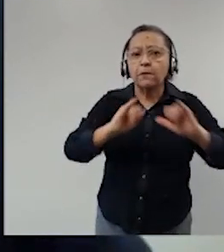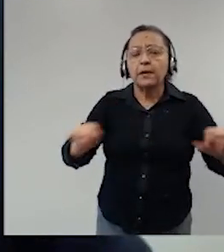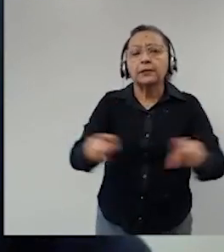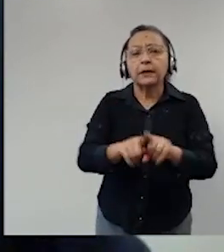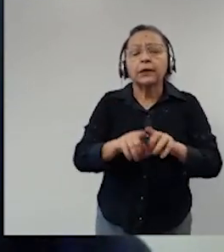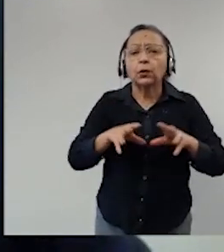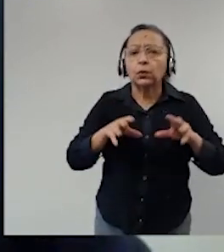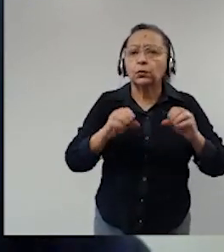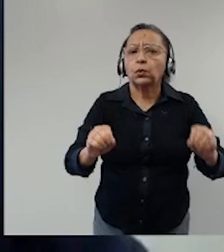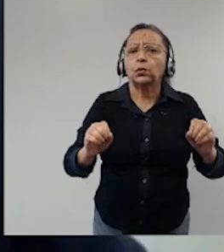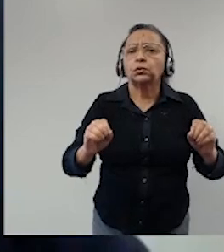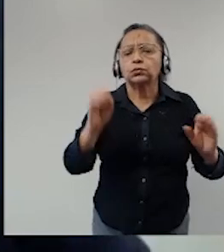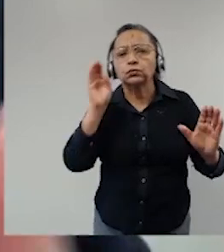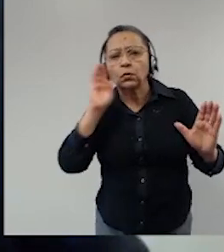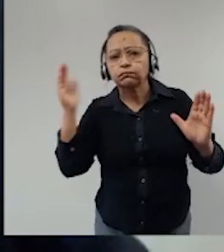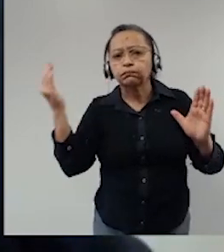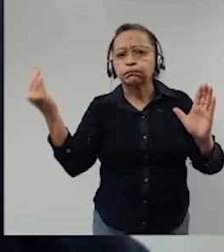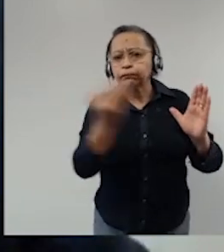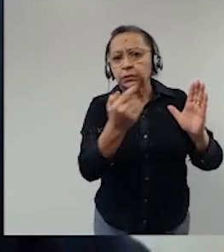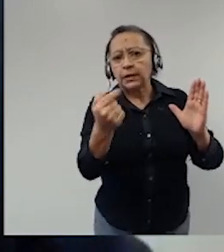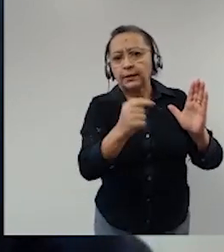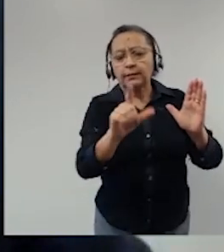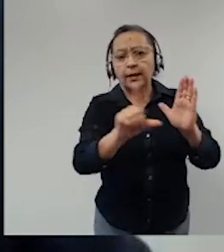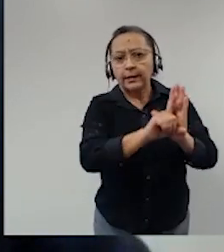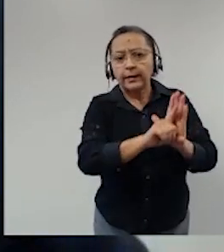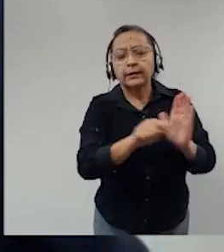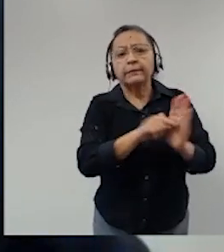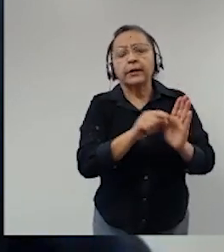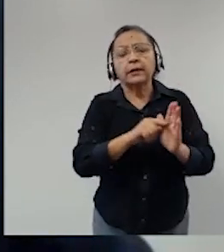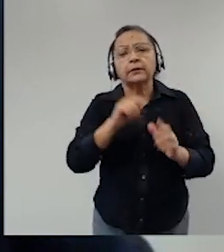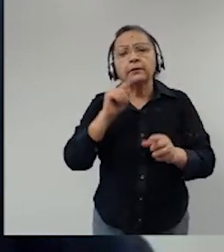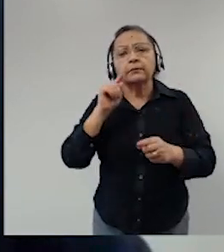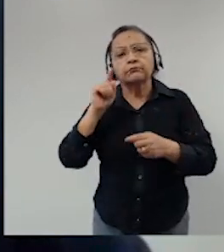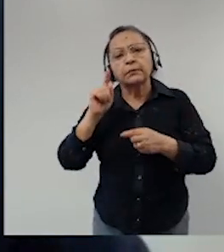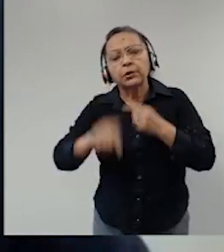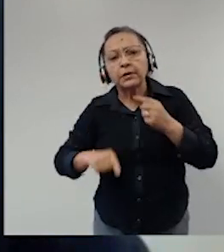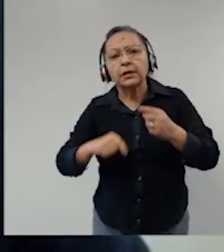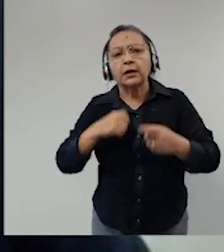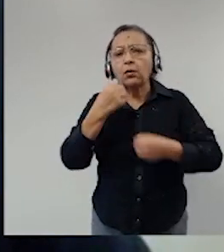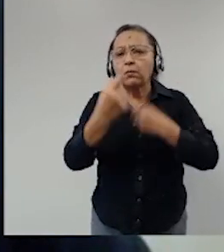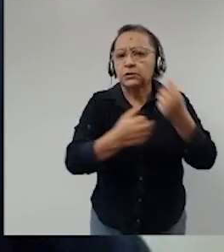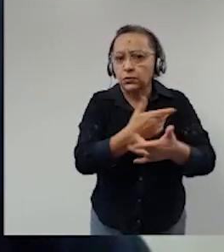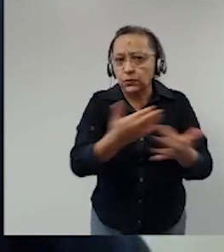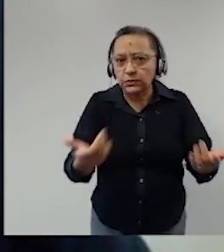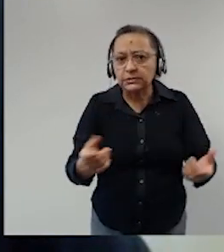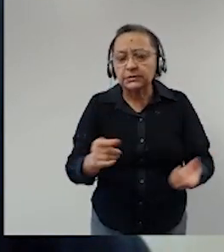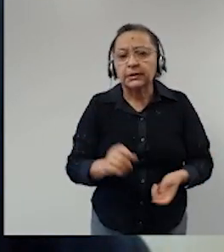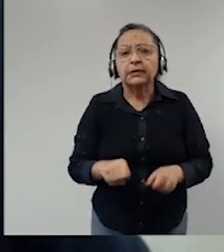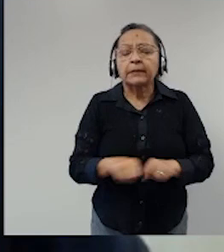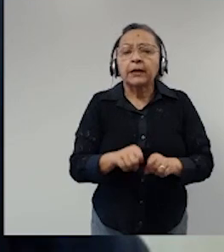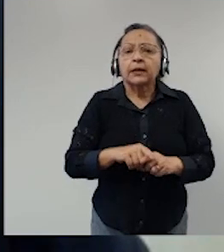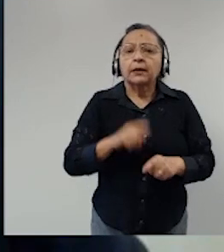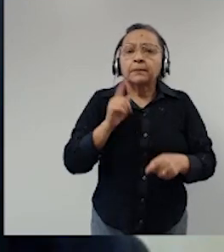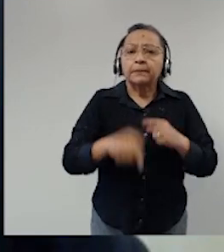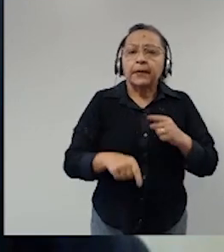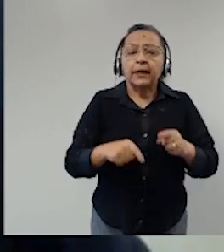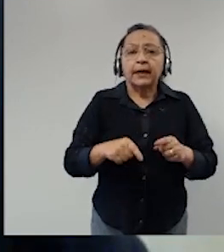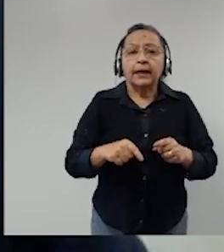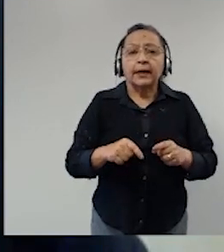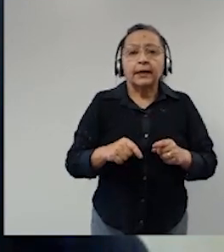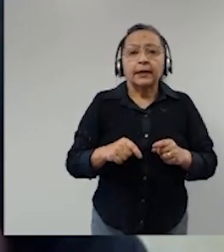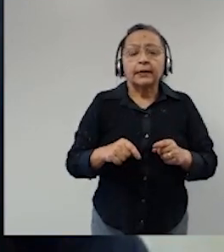garantias constitucionais, da vedação à censura, né? E da vedação à